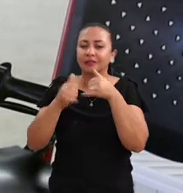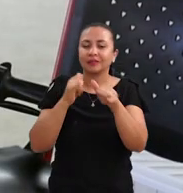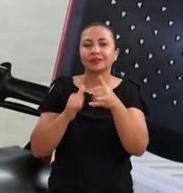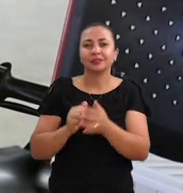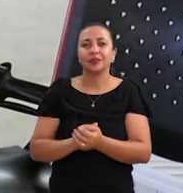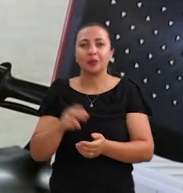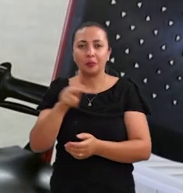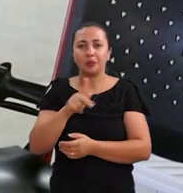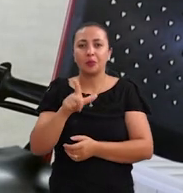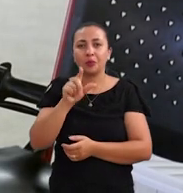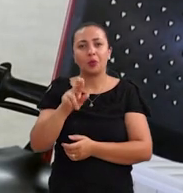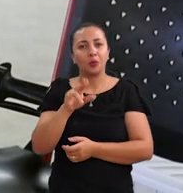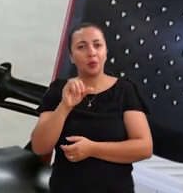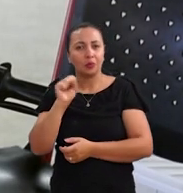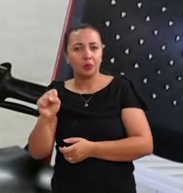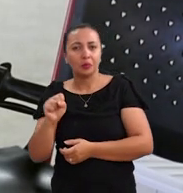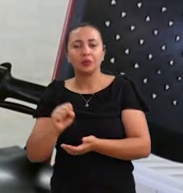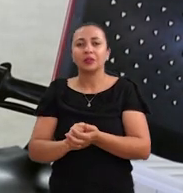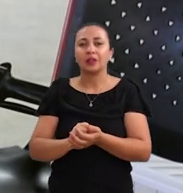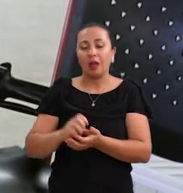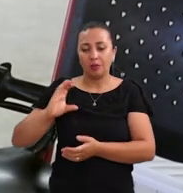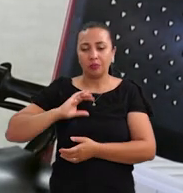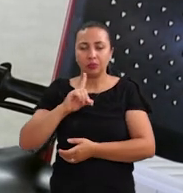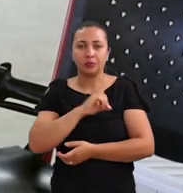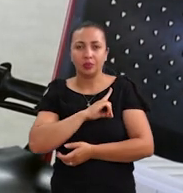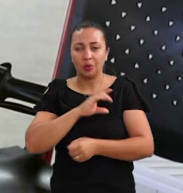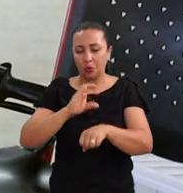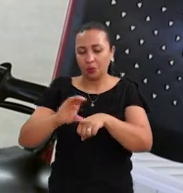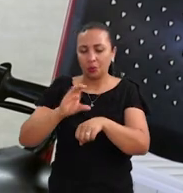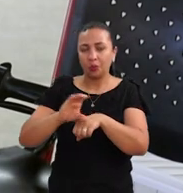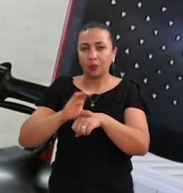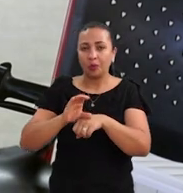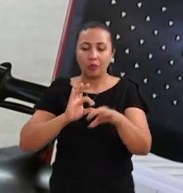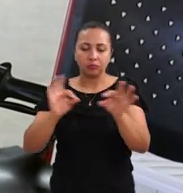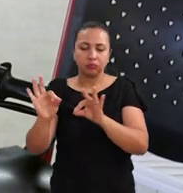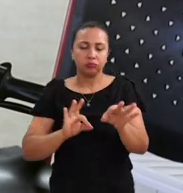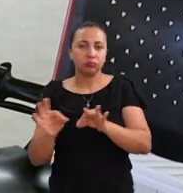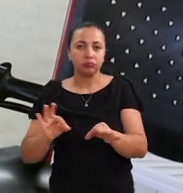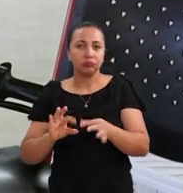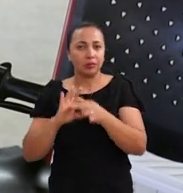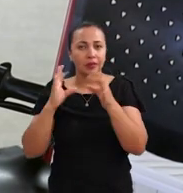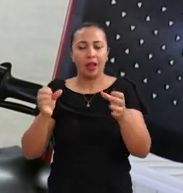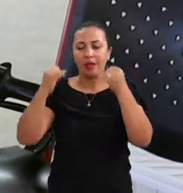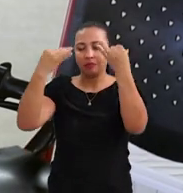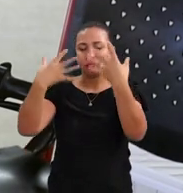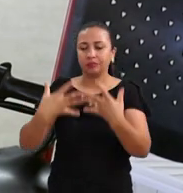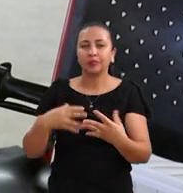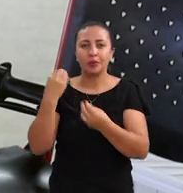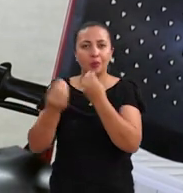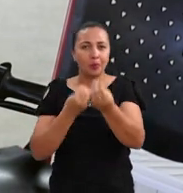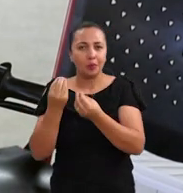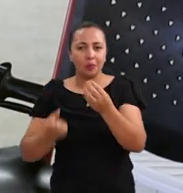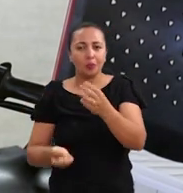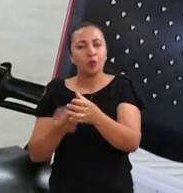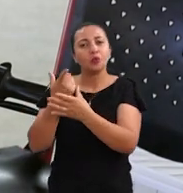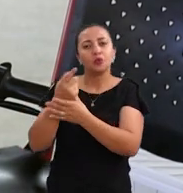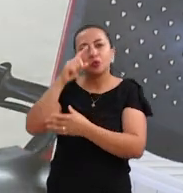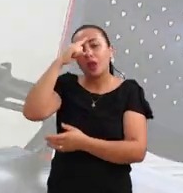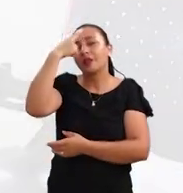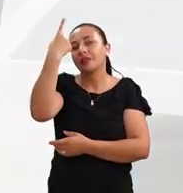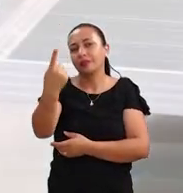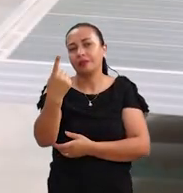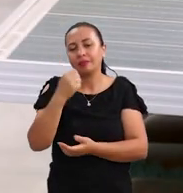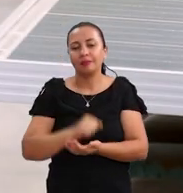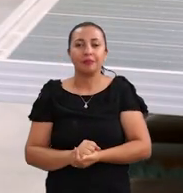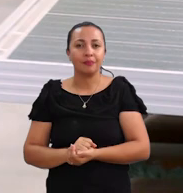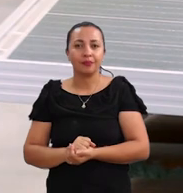O professor Luiz Daniel Santos, coordenador do curso de Engenharia de Controle e Automação, explica como surgiu essa